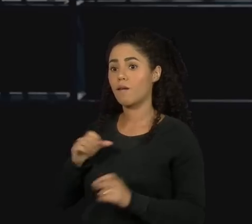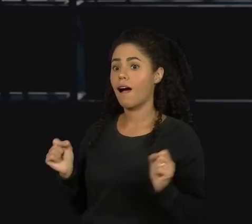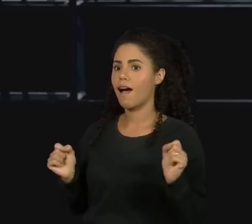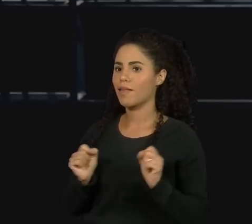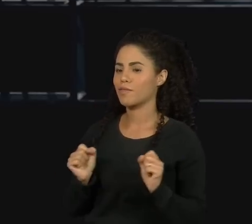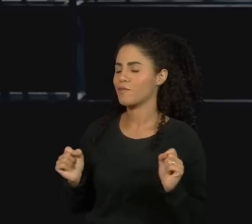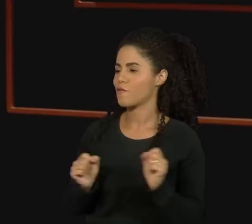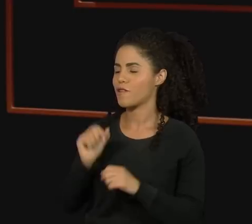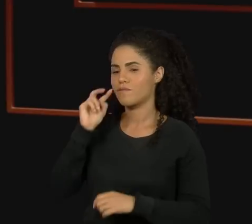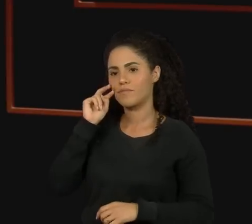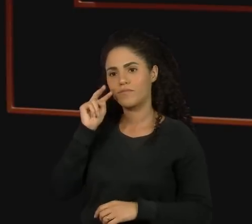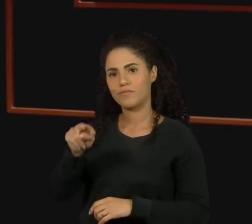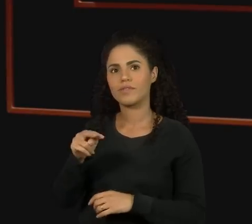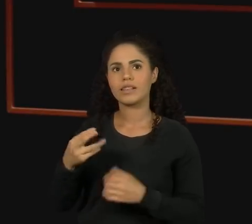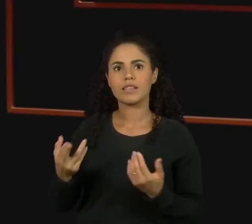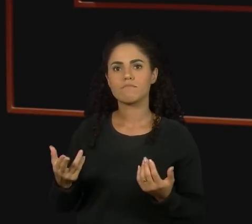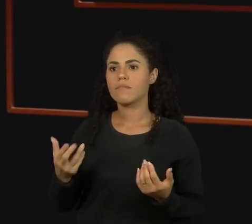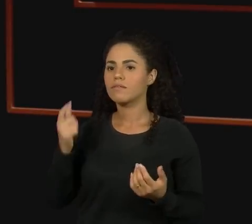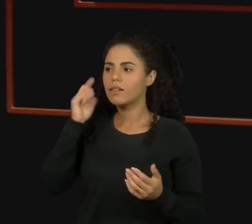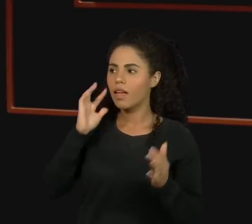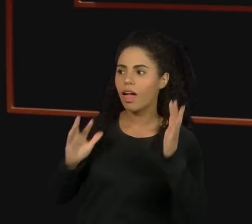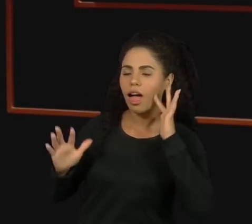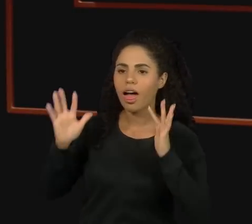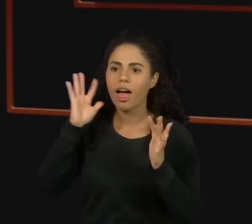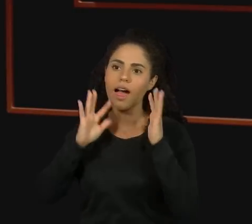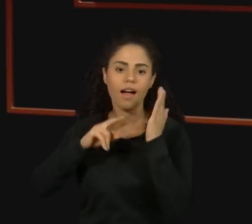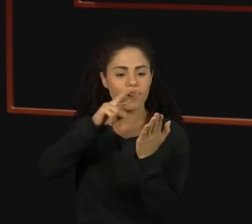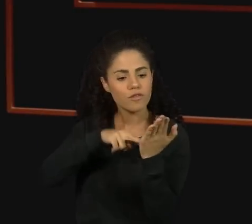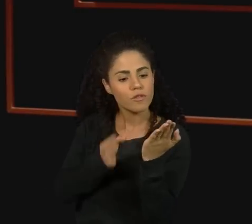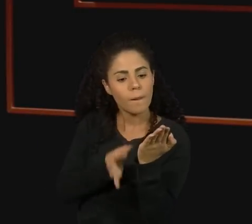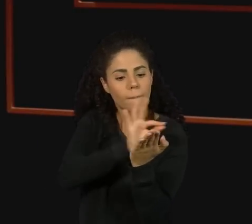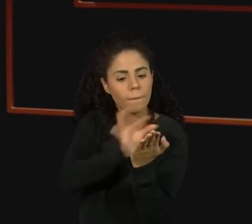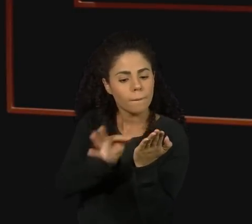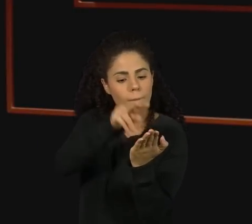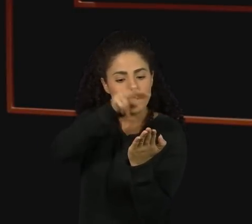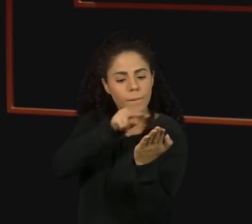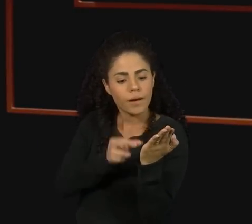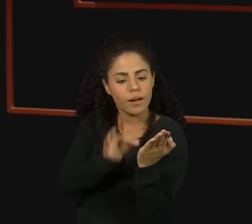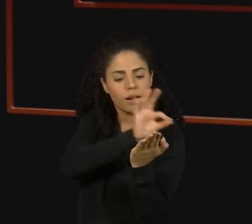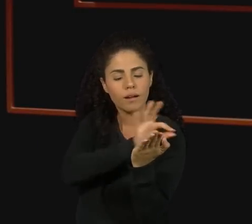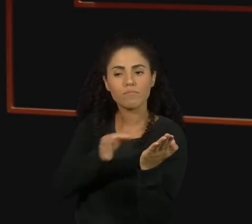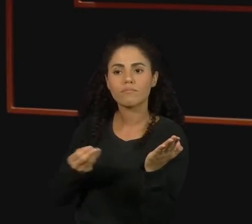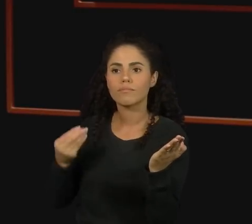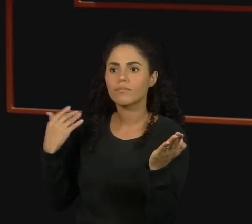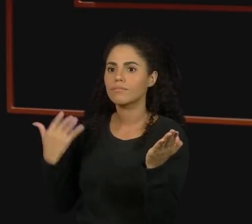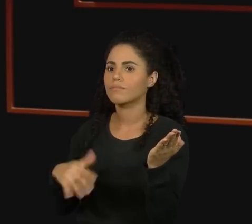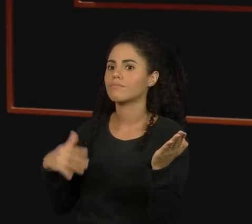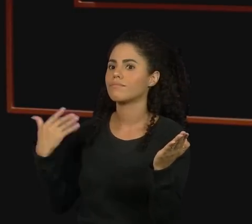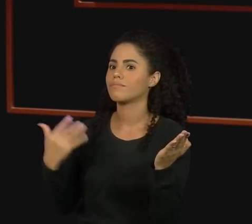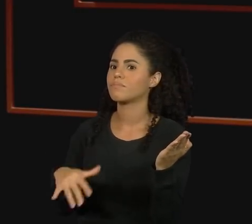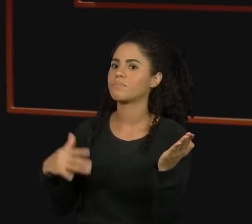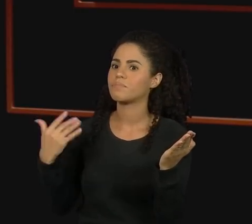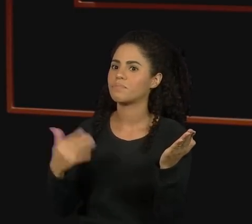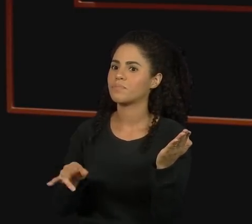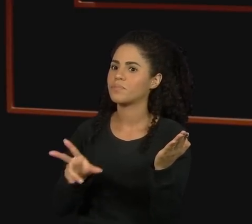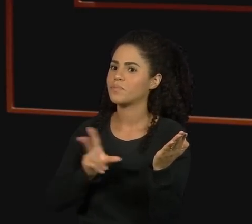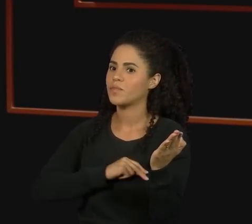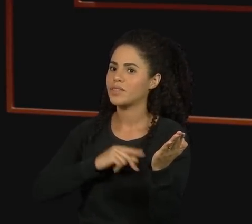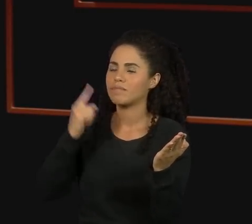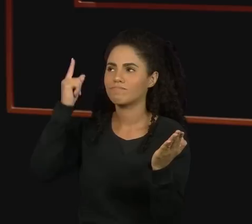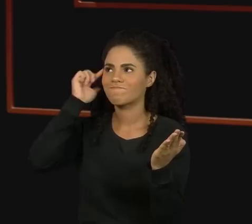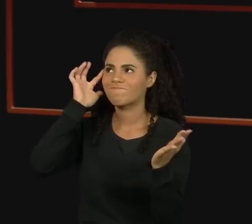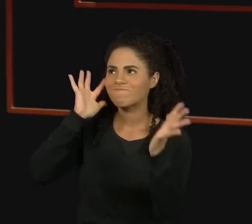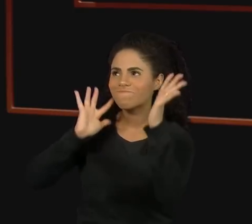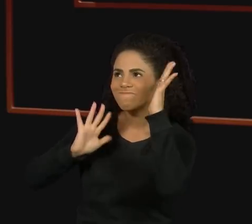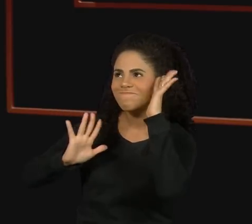é Sônia? Onde está a Sônia? A Sônia está aqui, ali, em toda parte. Um vestido me persegue. Cara, aquilo não saía da minha cabeça.